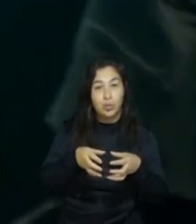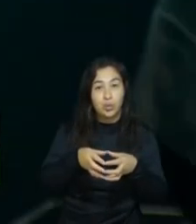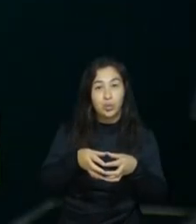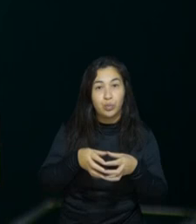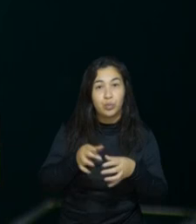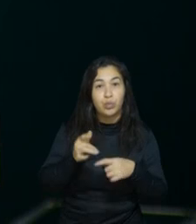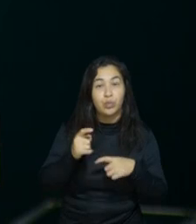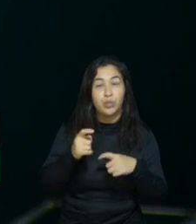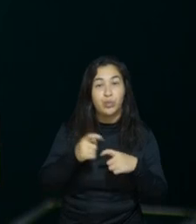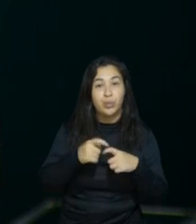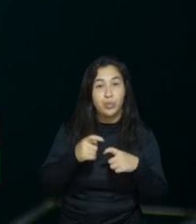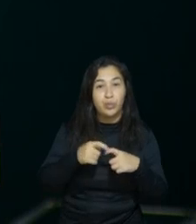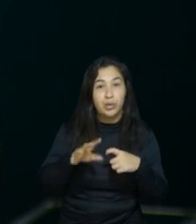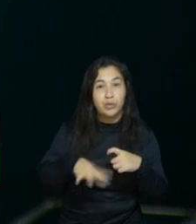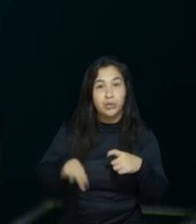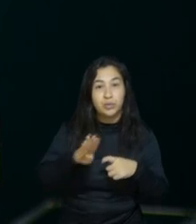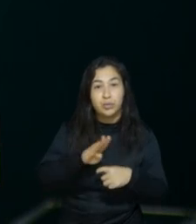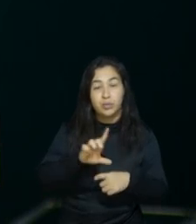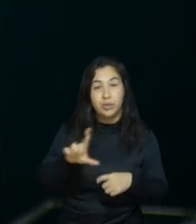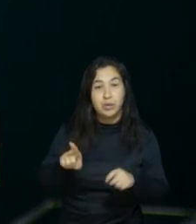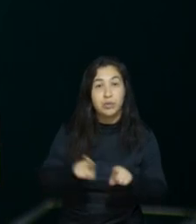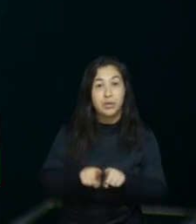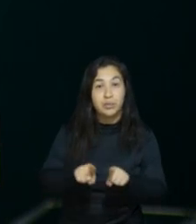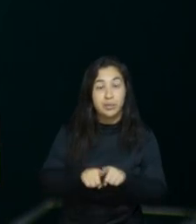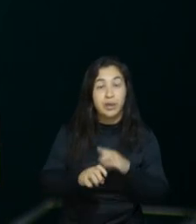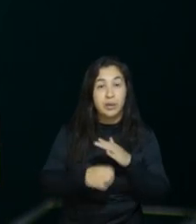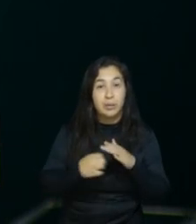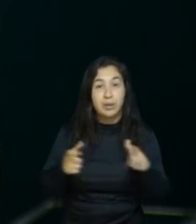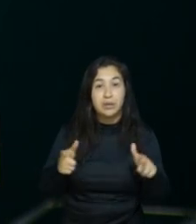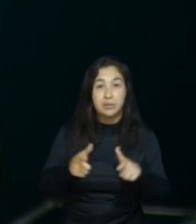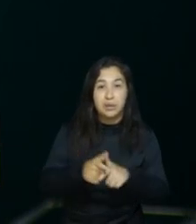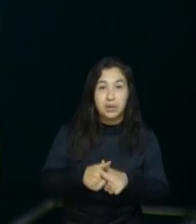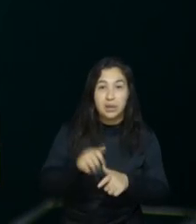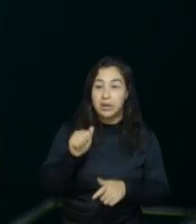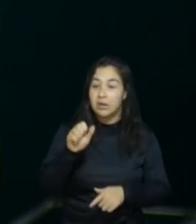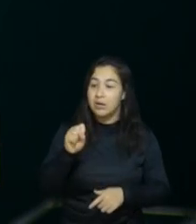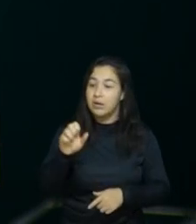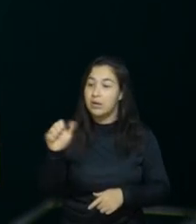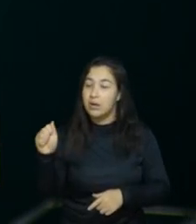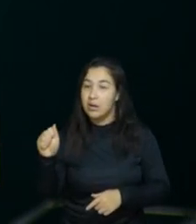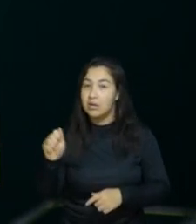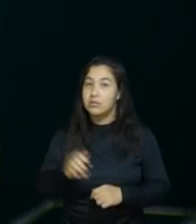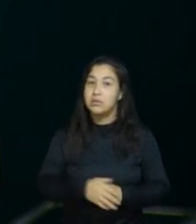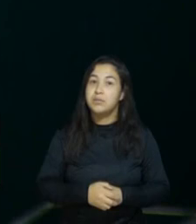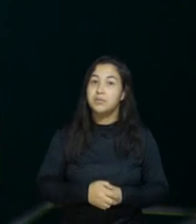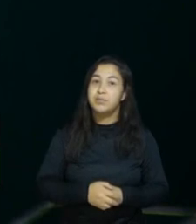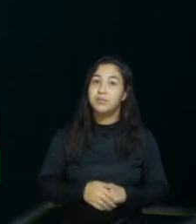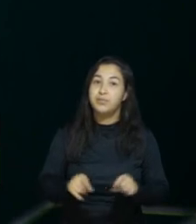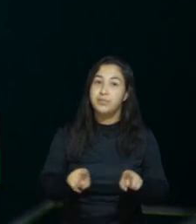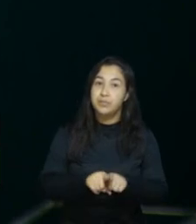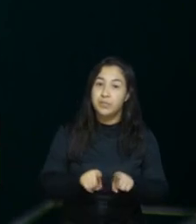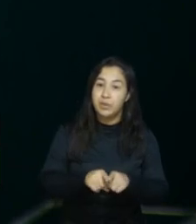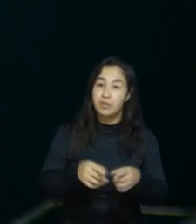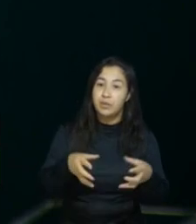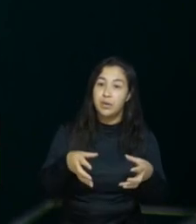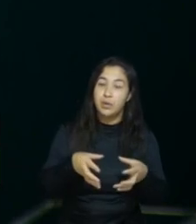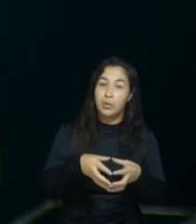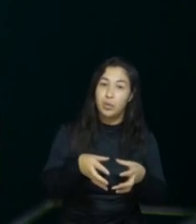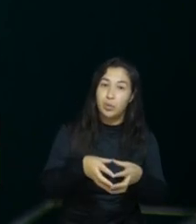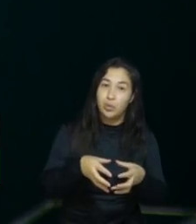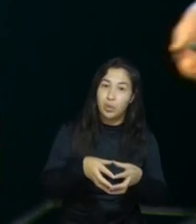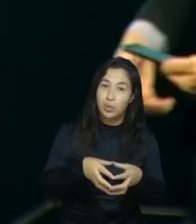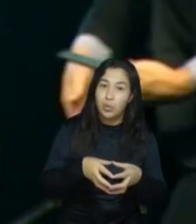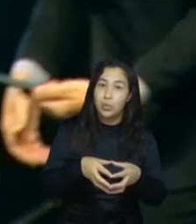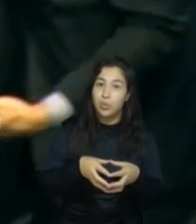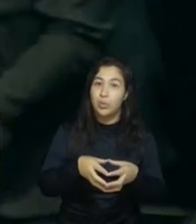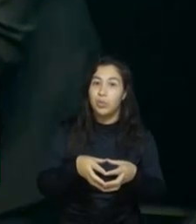das Micros e Pequenas Empresas de Blumenau, a ASA, que é a Associação Amigos do Hospital Santo Antônio, inclusive faz a